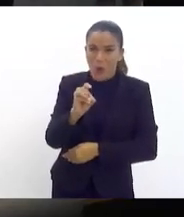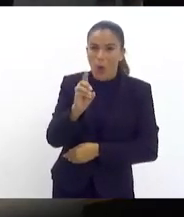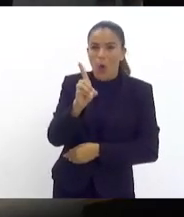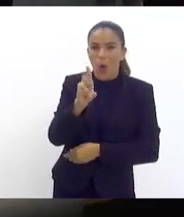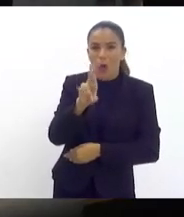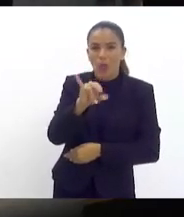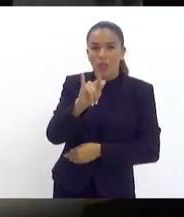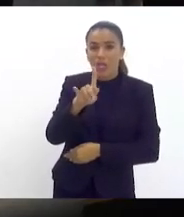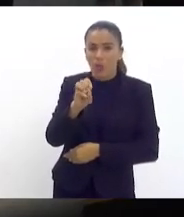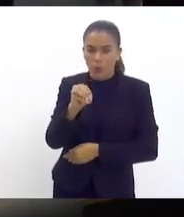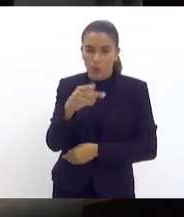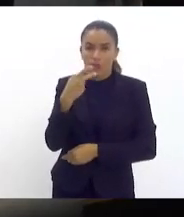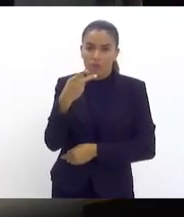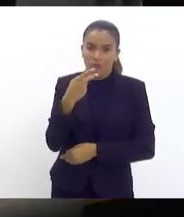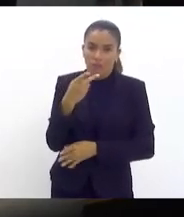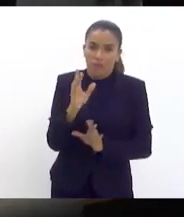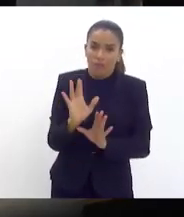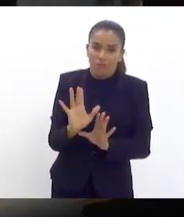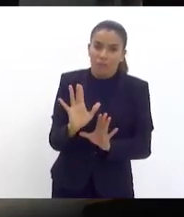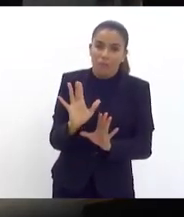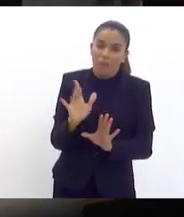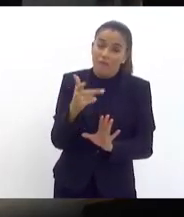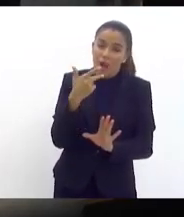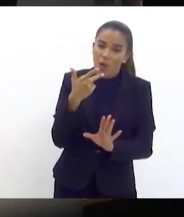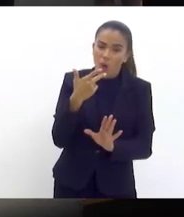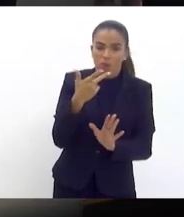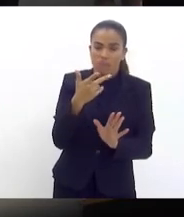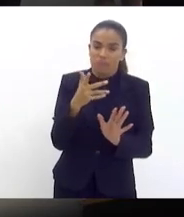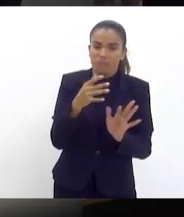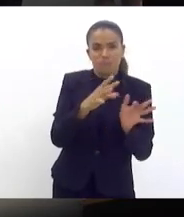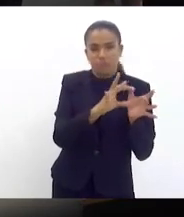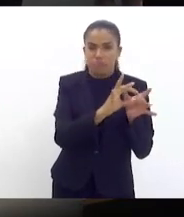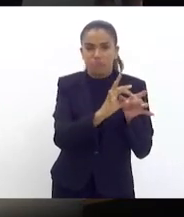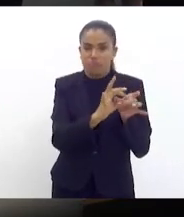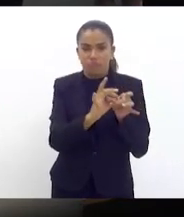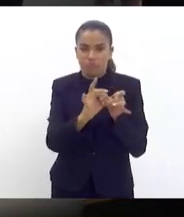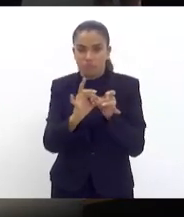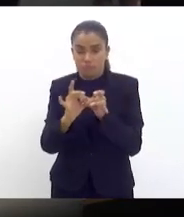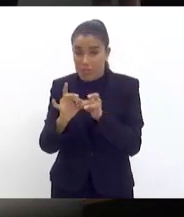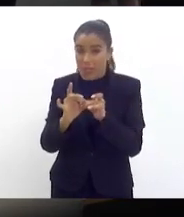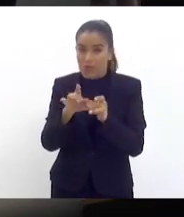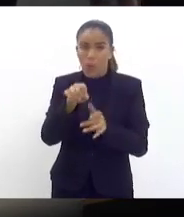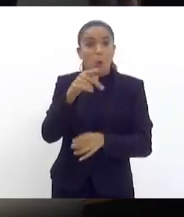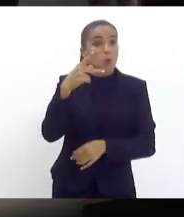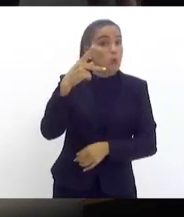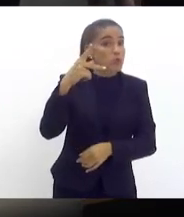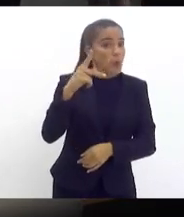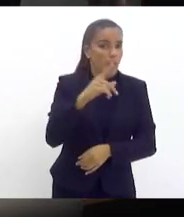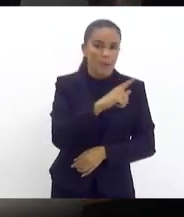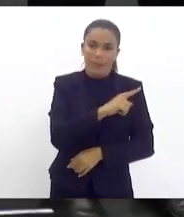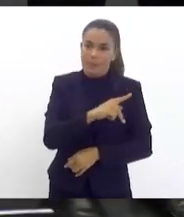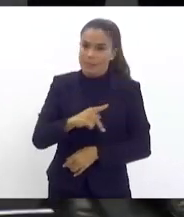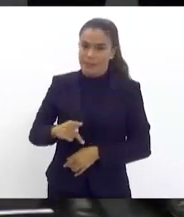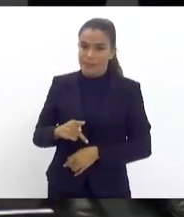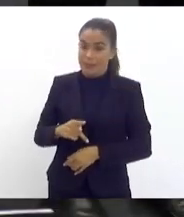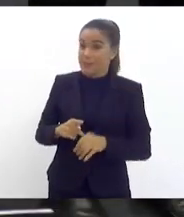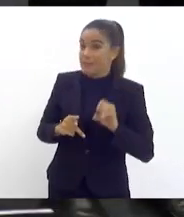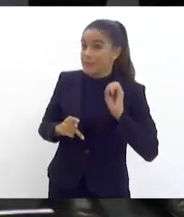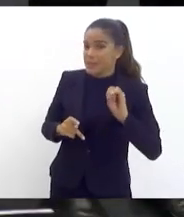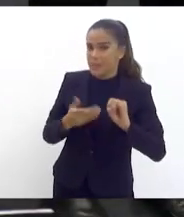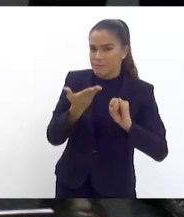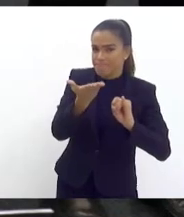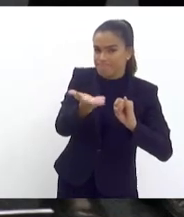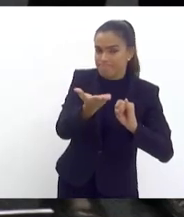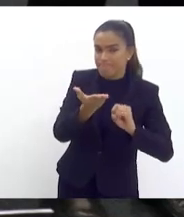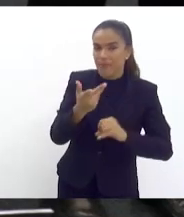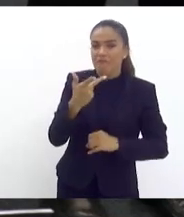final, até encaminhou aquilo que eu ia lhe dizer. O senhor é o presidente. Se o senhor disser